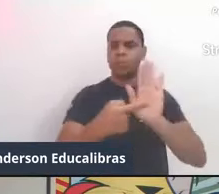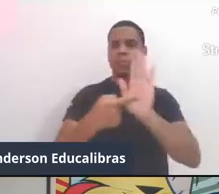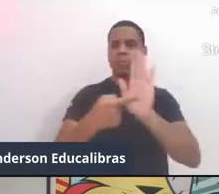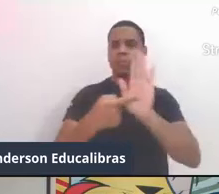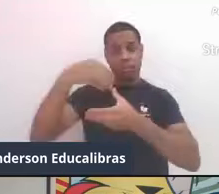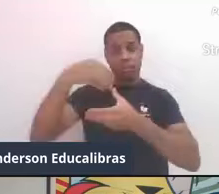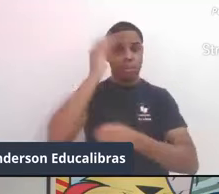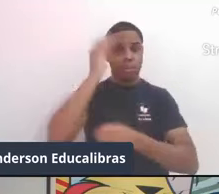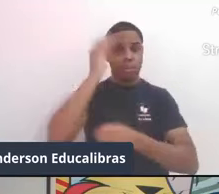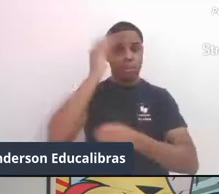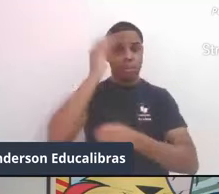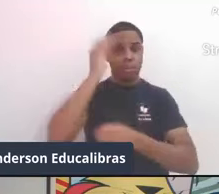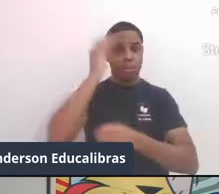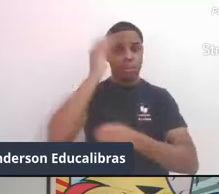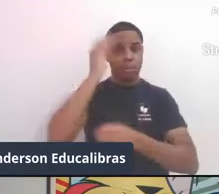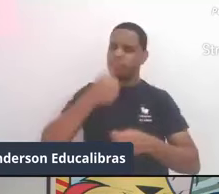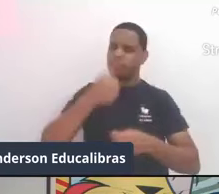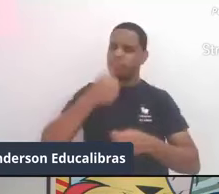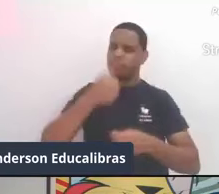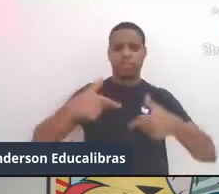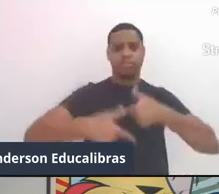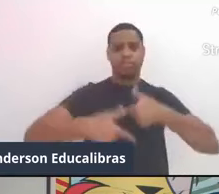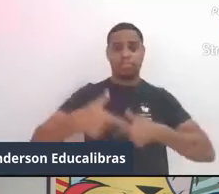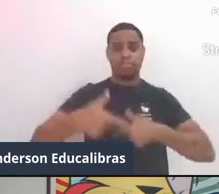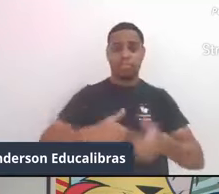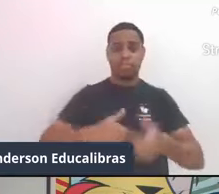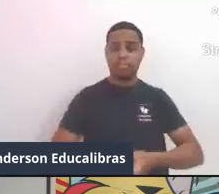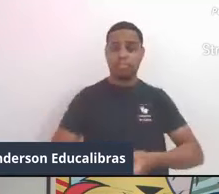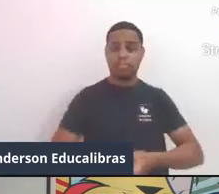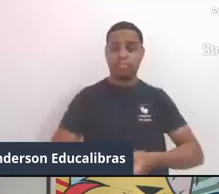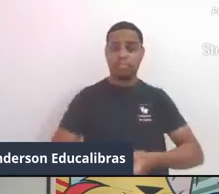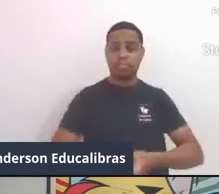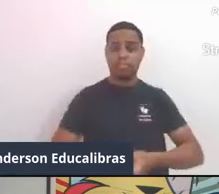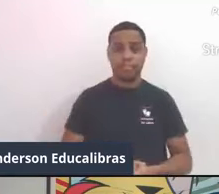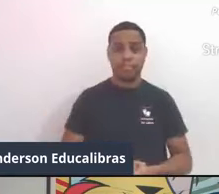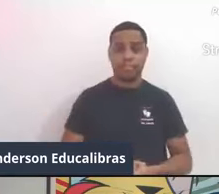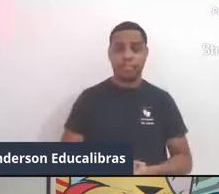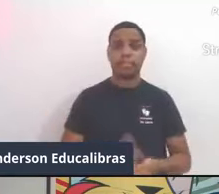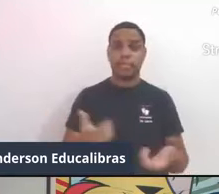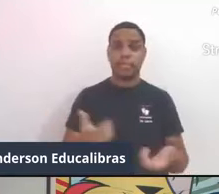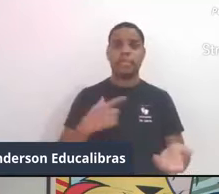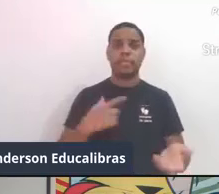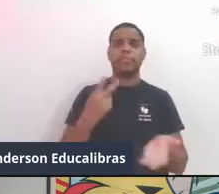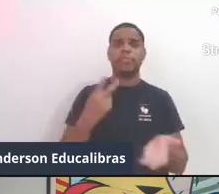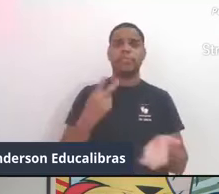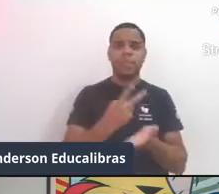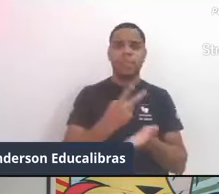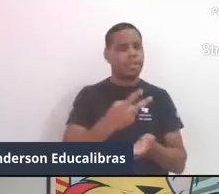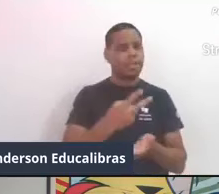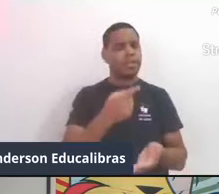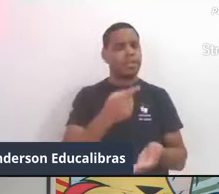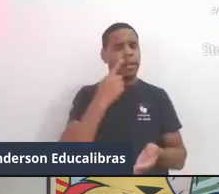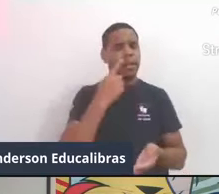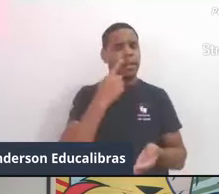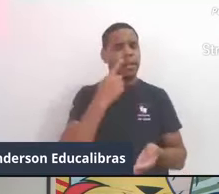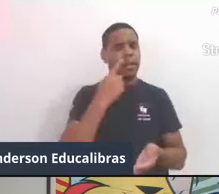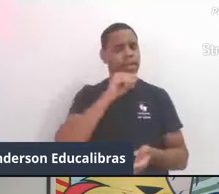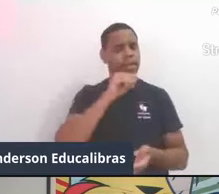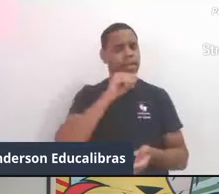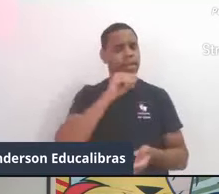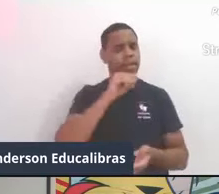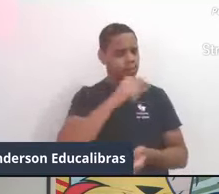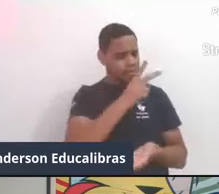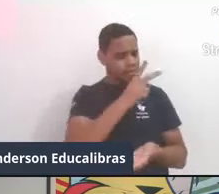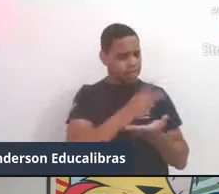Então, isso vem desde sempre, né, professor? Essa questão do SESC